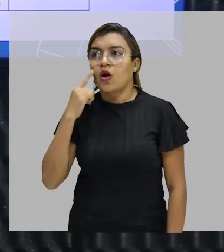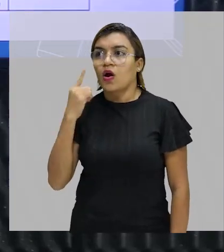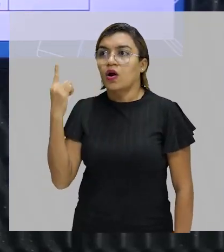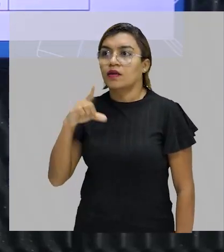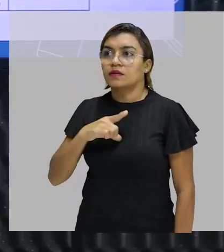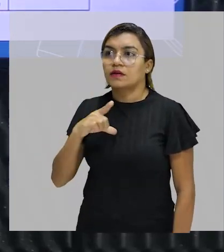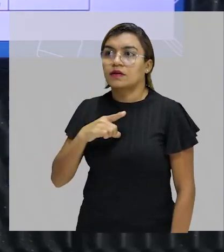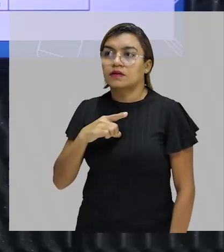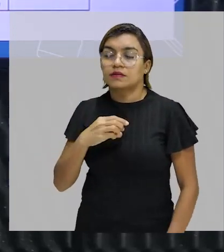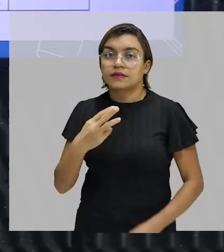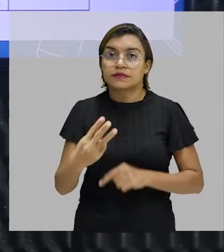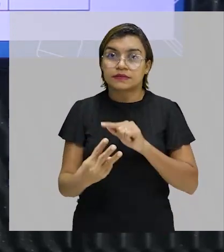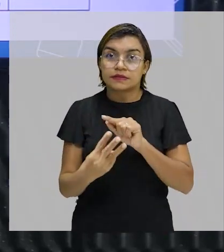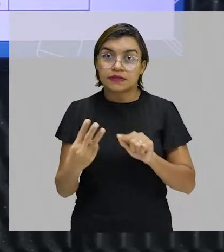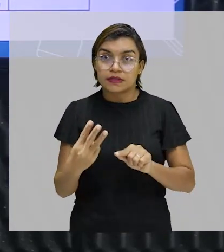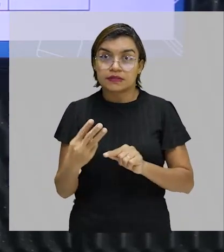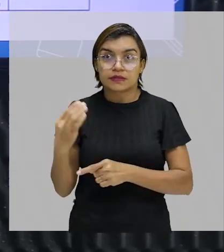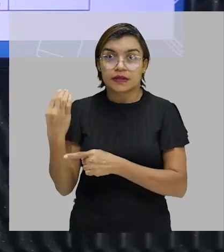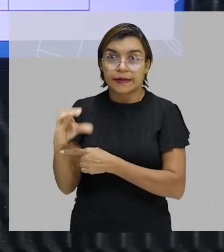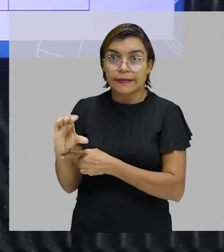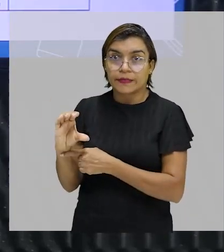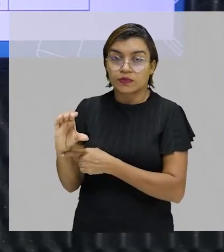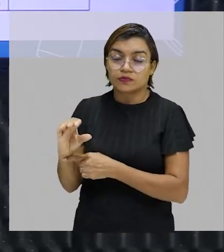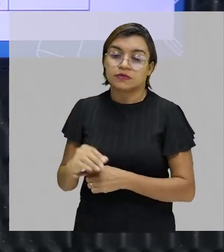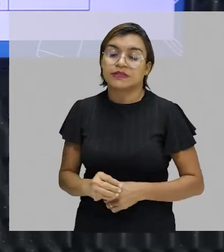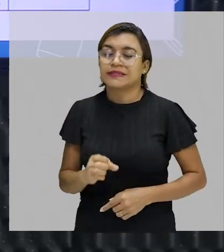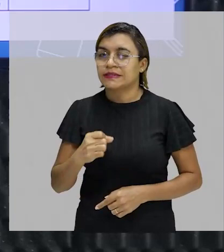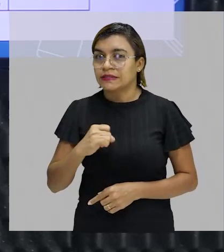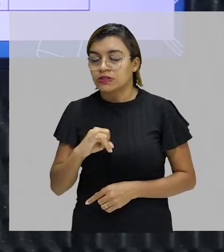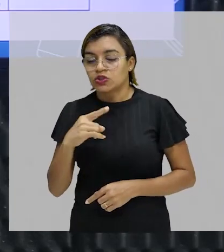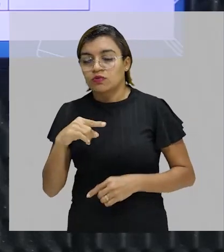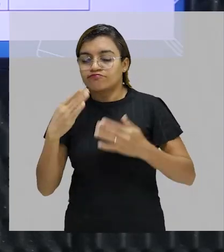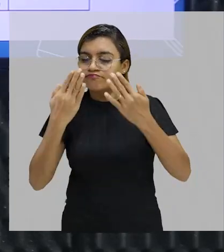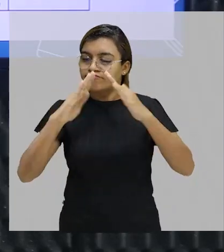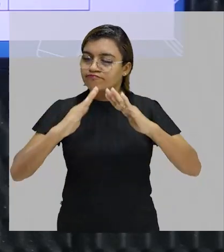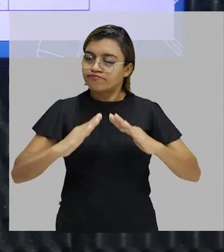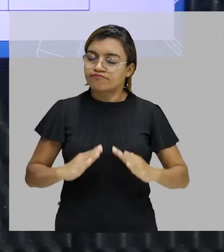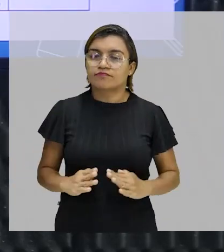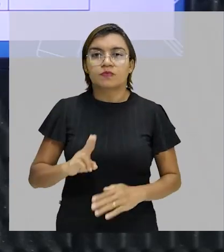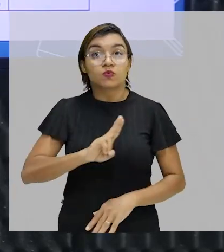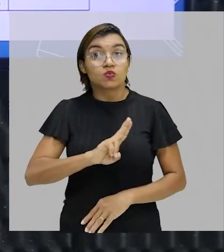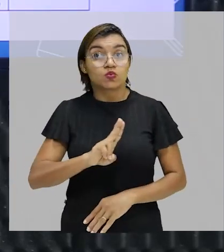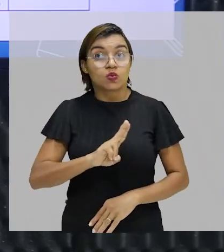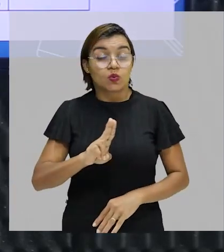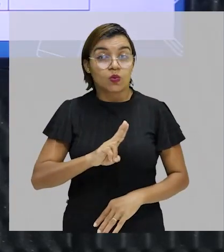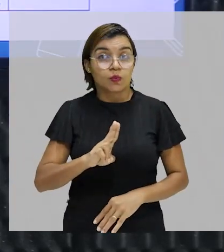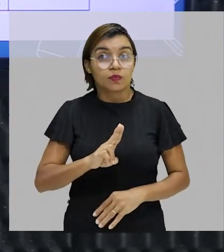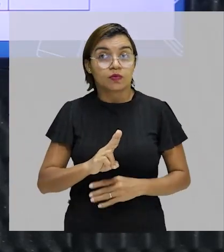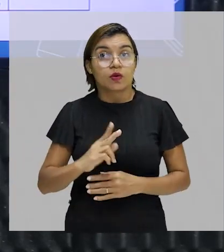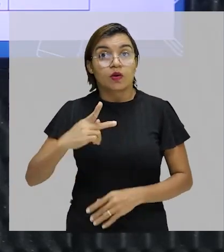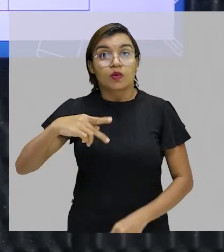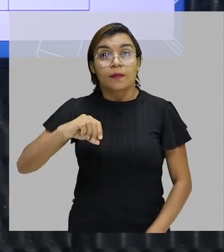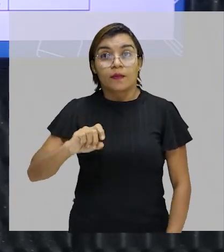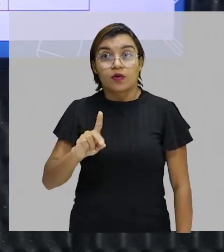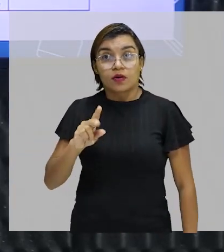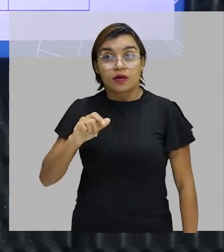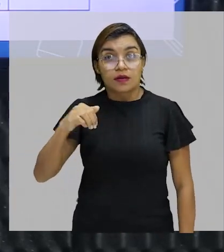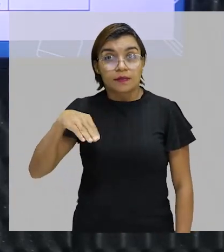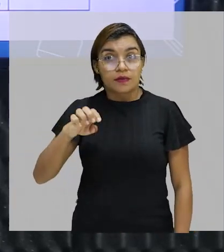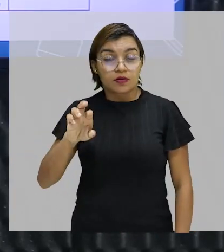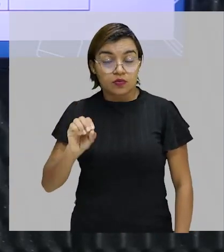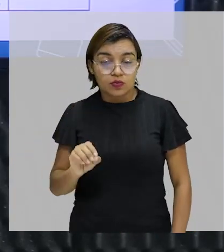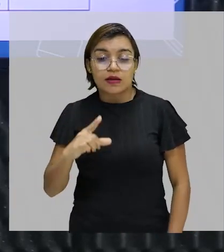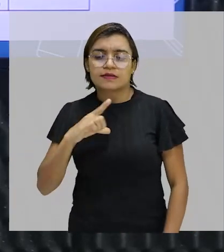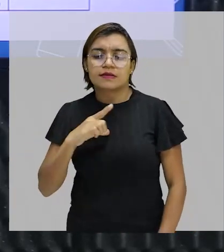ó, 3 carbonos. Então, se a gente analisar o nome do polímero, a gente consegue ter